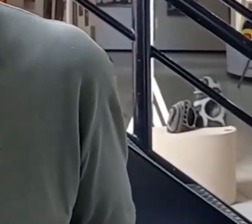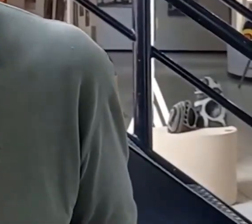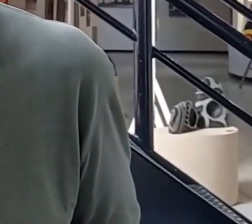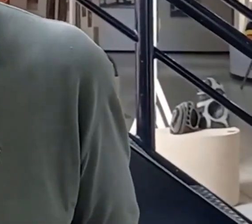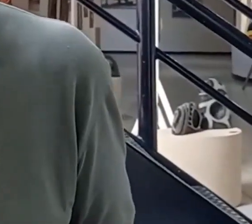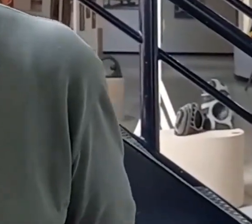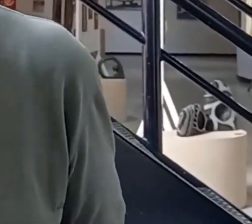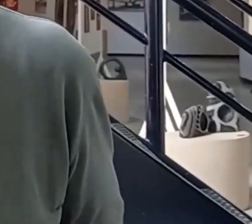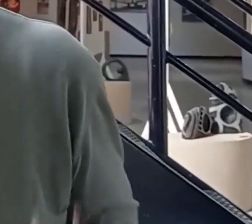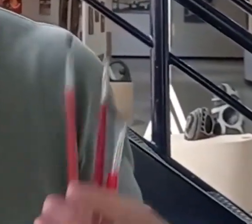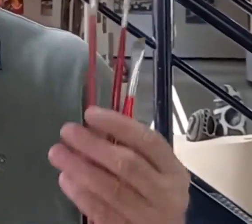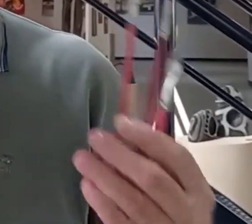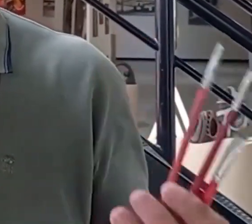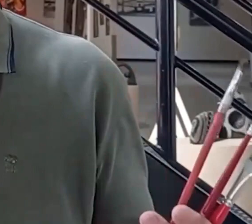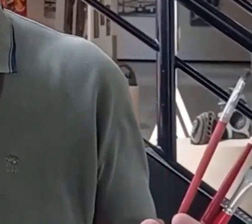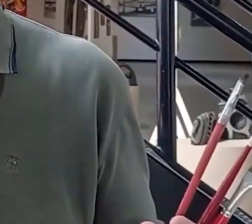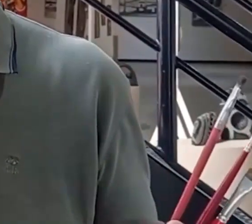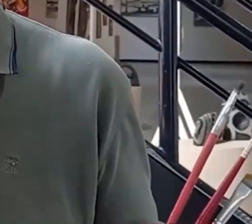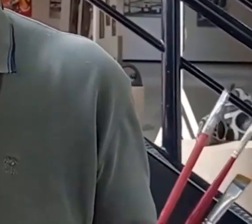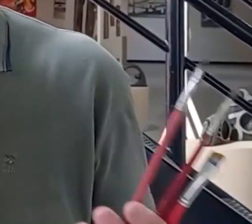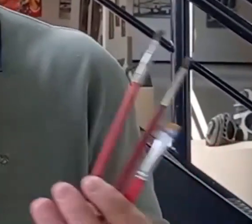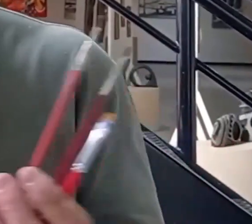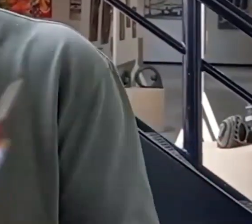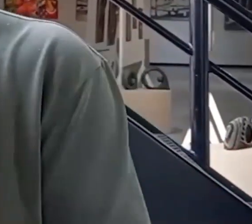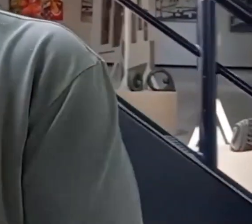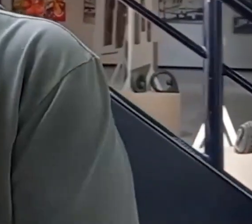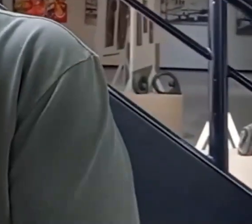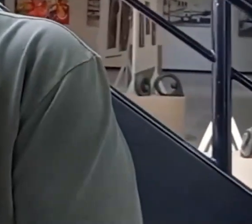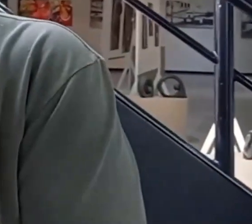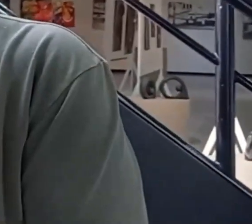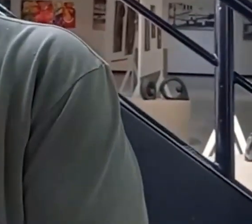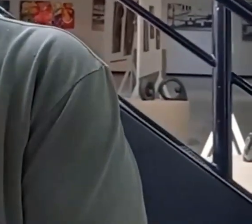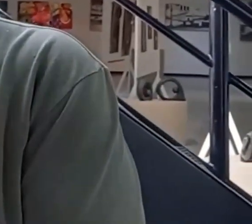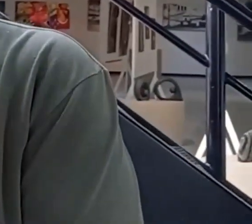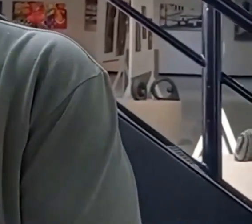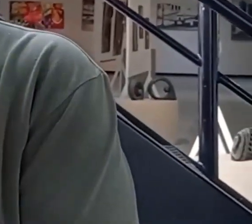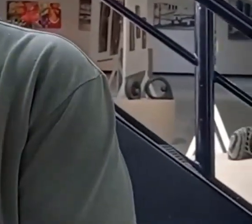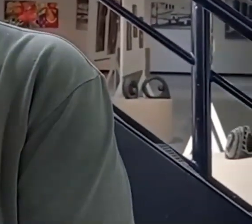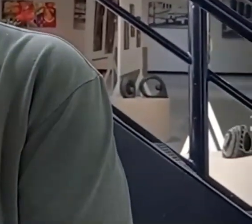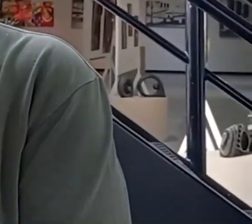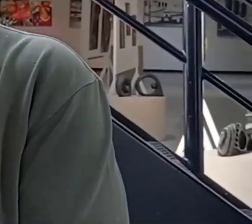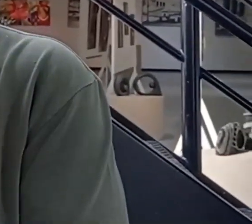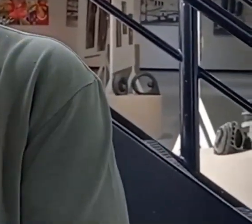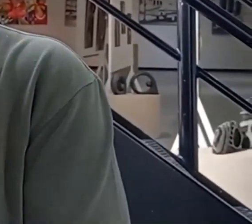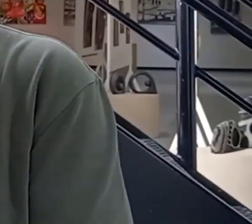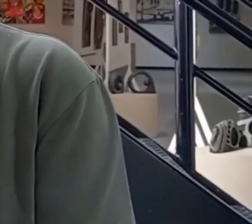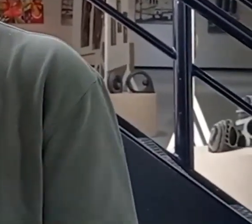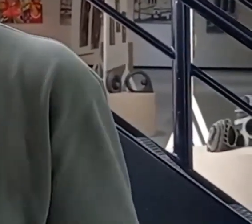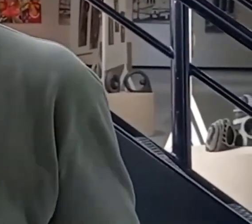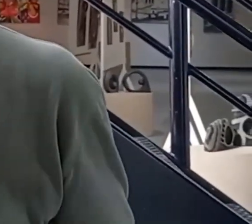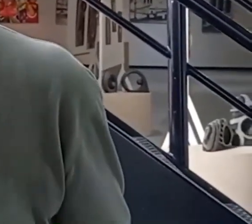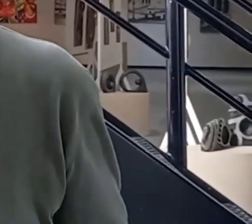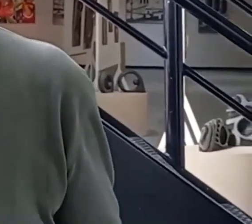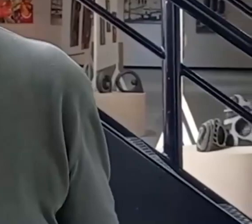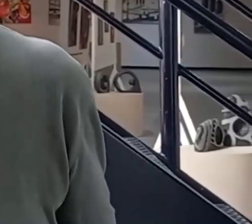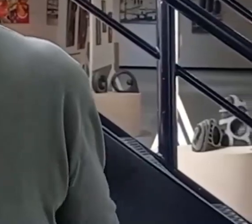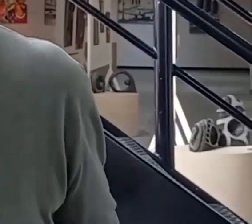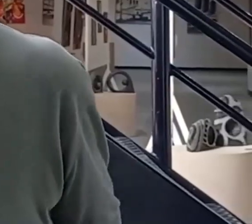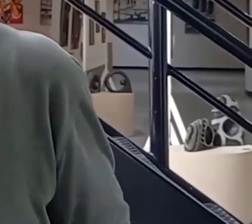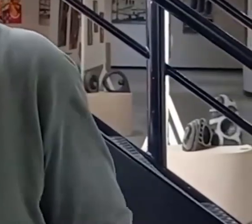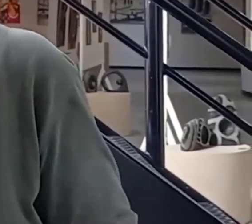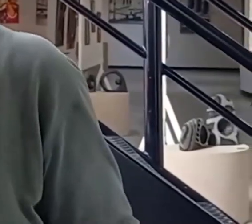feliz com a obra, porque você está sonhando com uma coisa, mas não está saindo aquilo que você está sonhando. E pintar